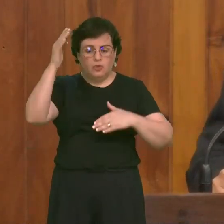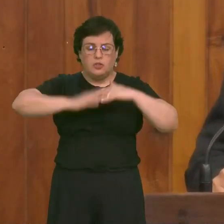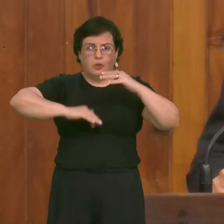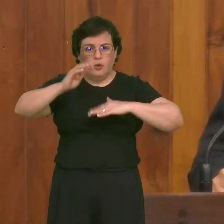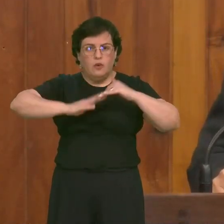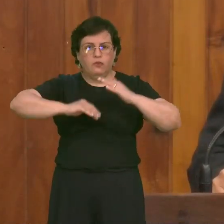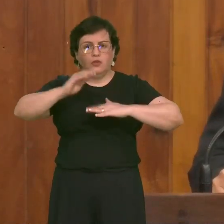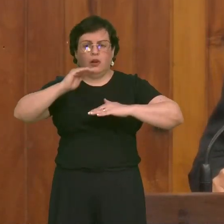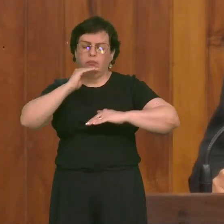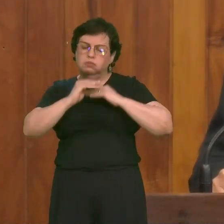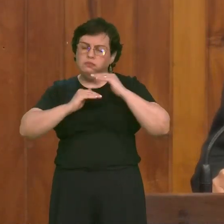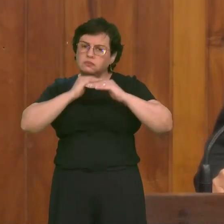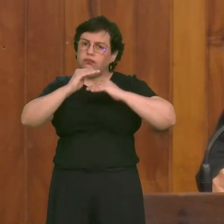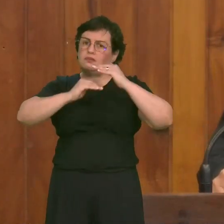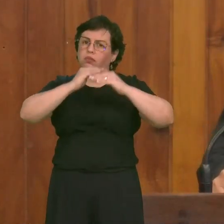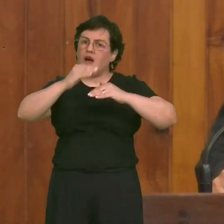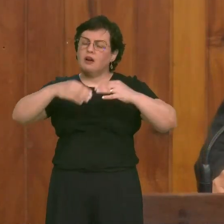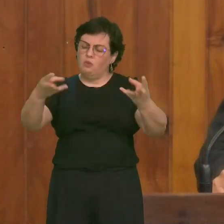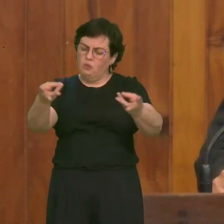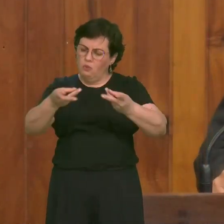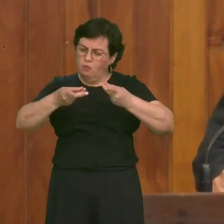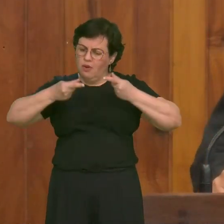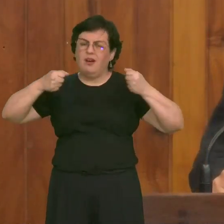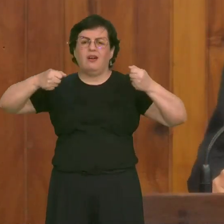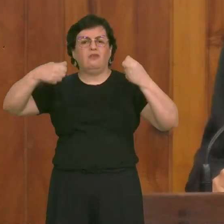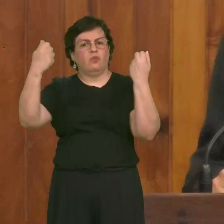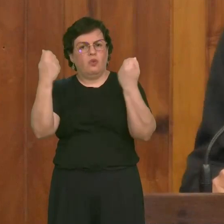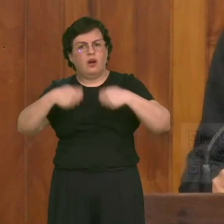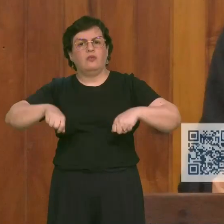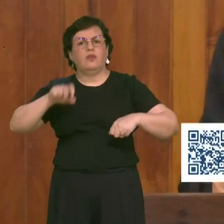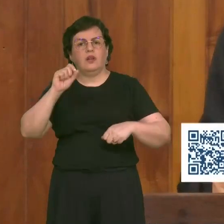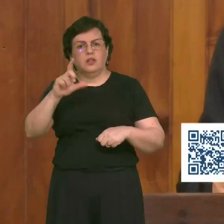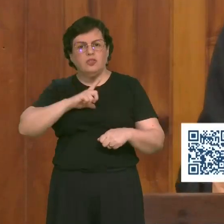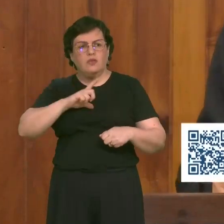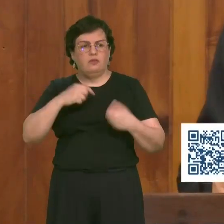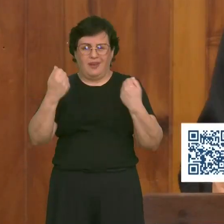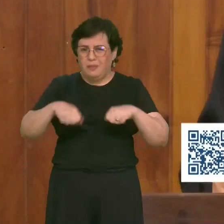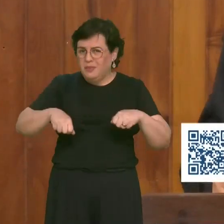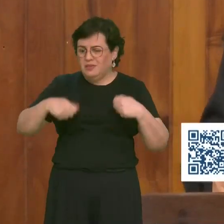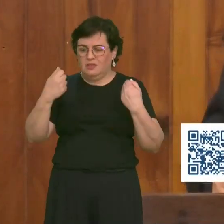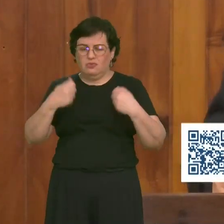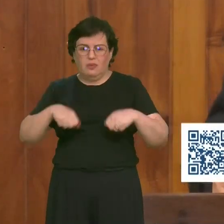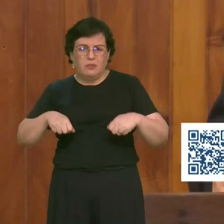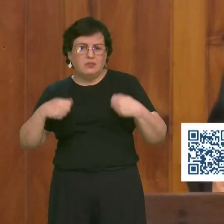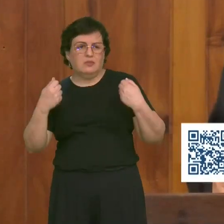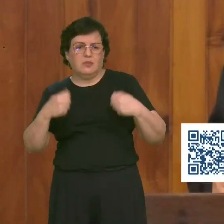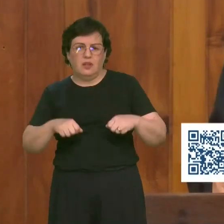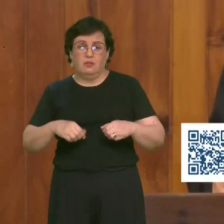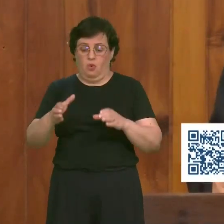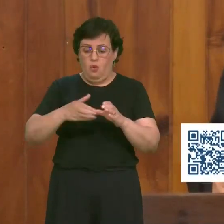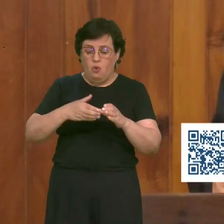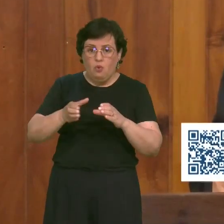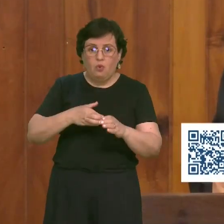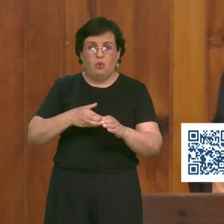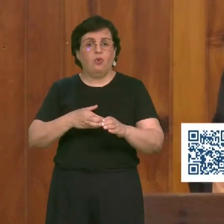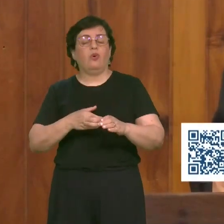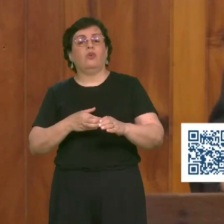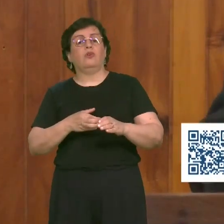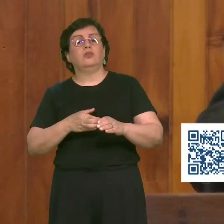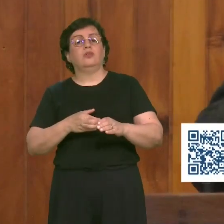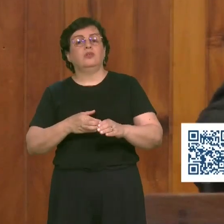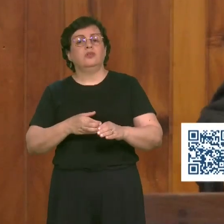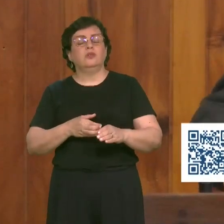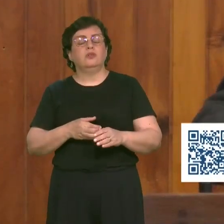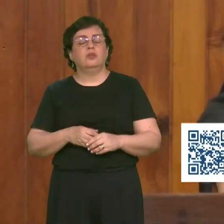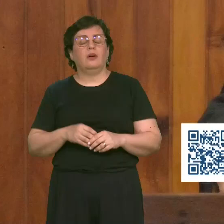de carreira muito qualificados que passaram por capacitações passaram por curso por aperfeiçoamento qualificações